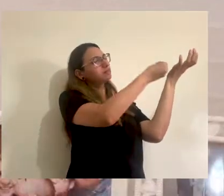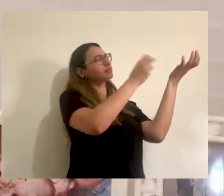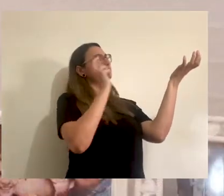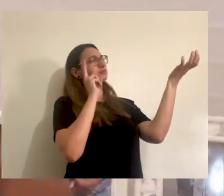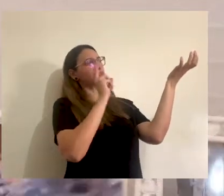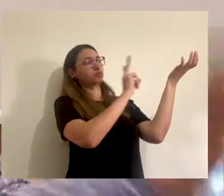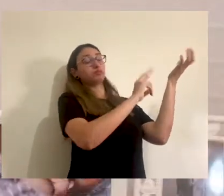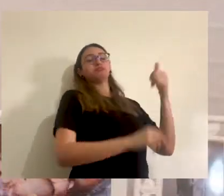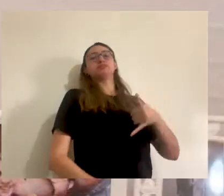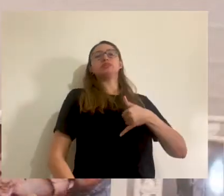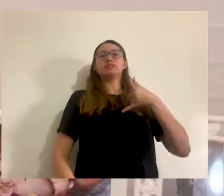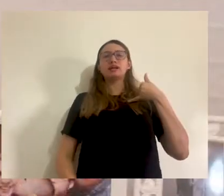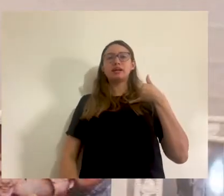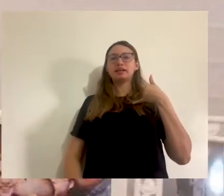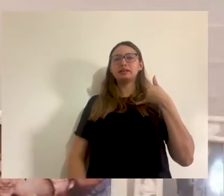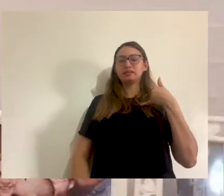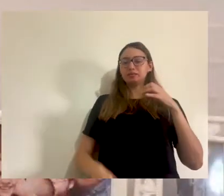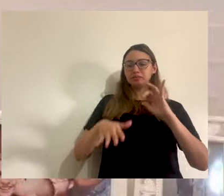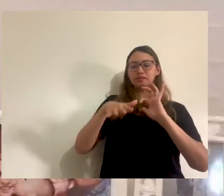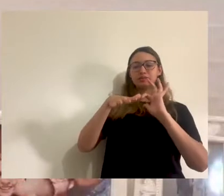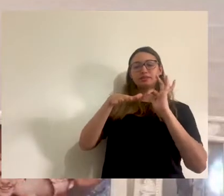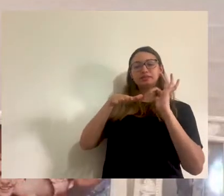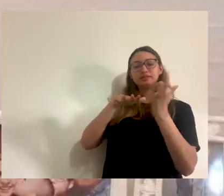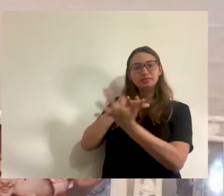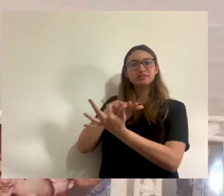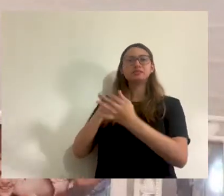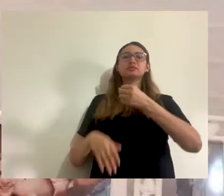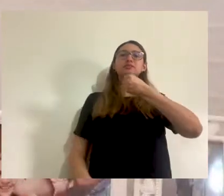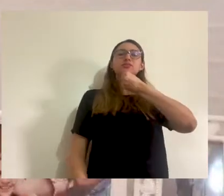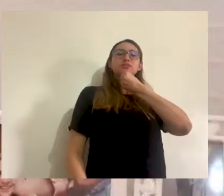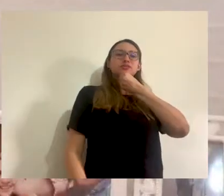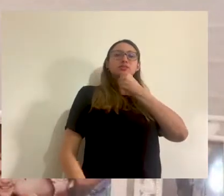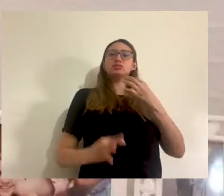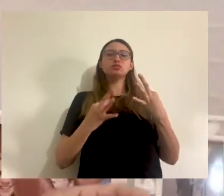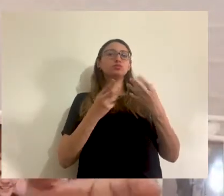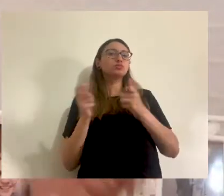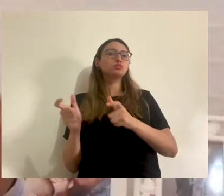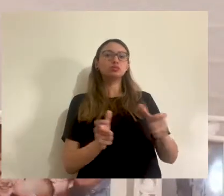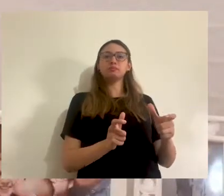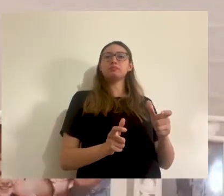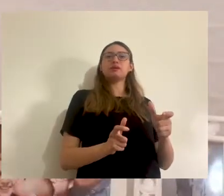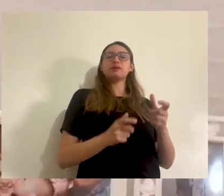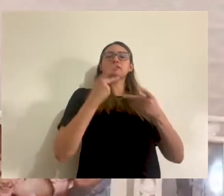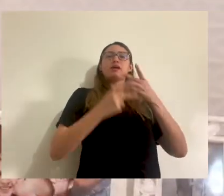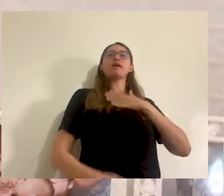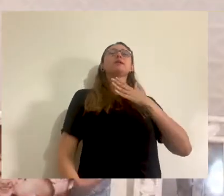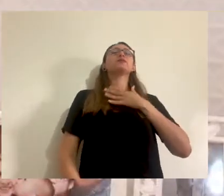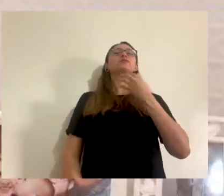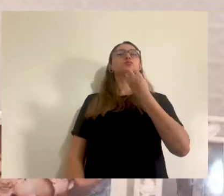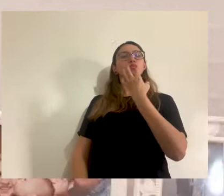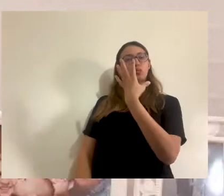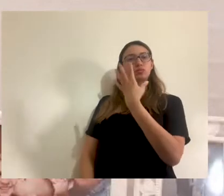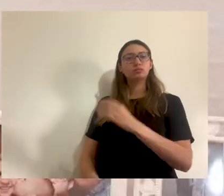dando. E aí colocam nas redes sociais, colocam nos microfones, nas praças, para dizer, eu sou bom. A